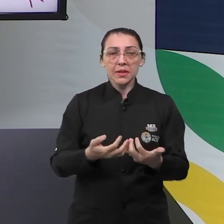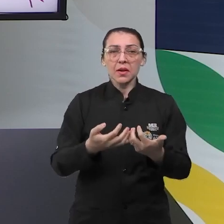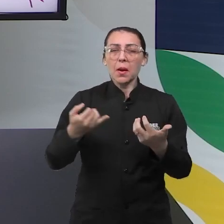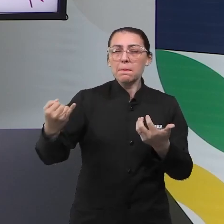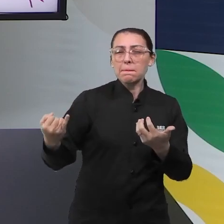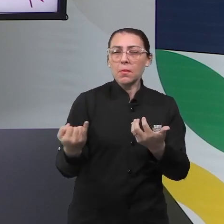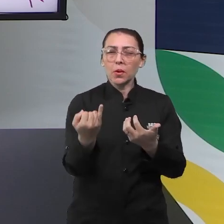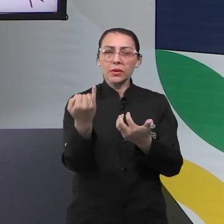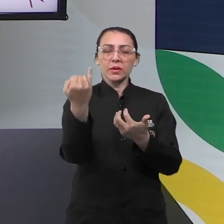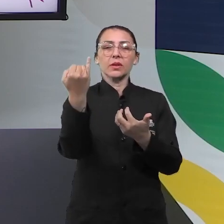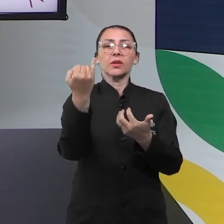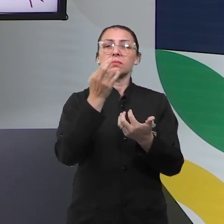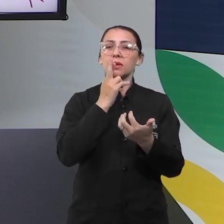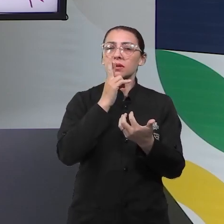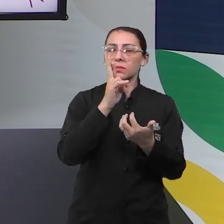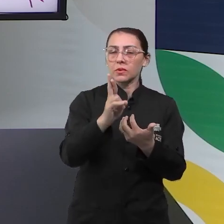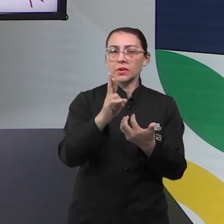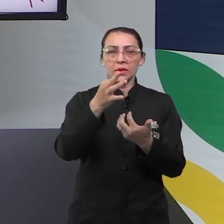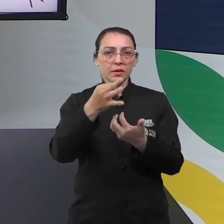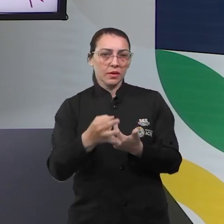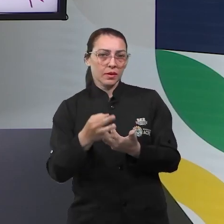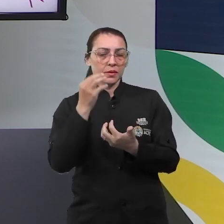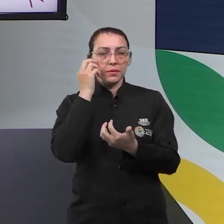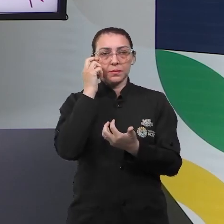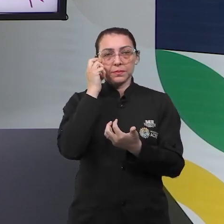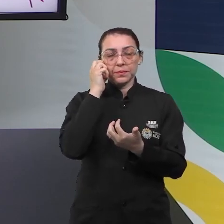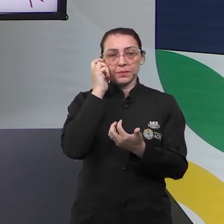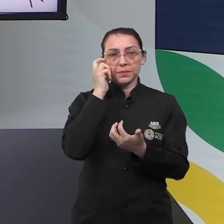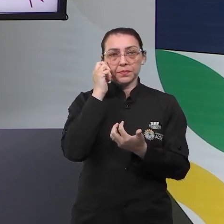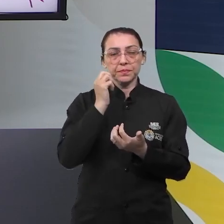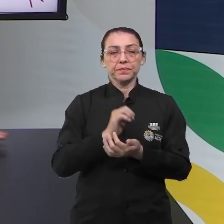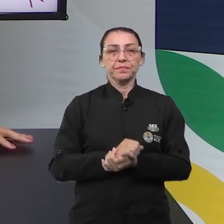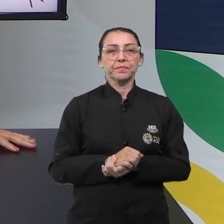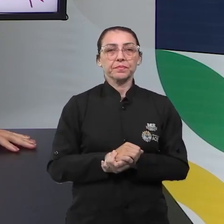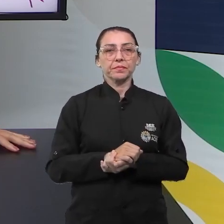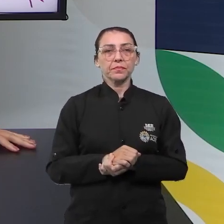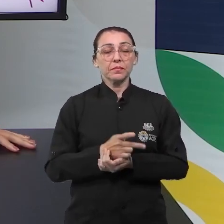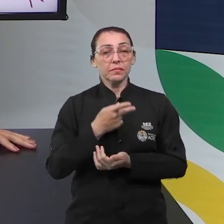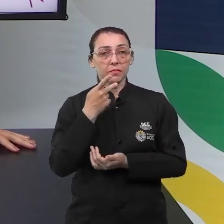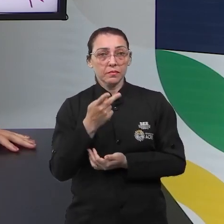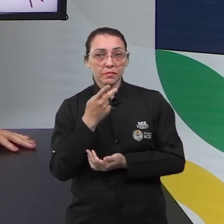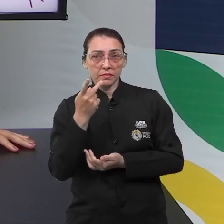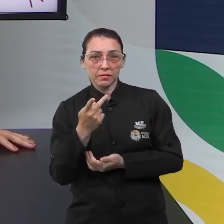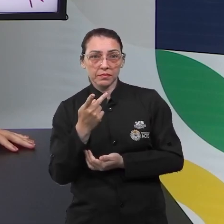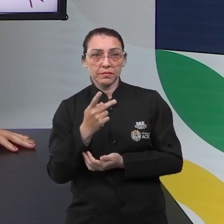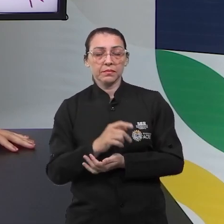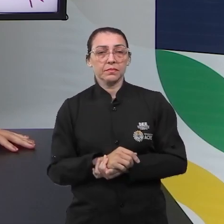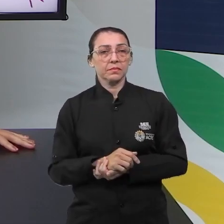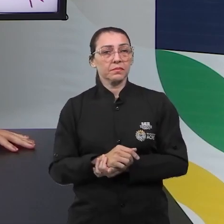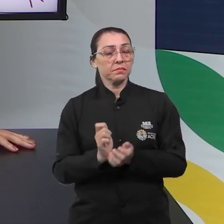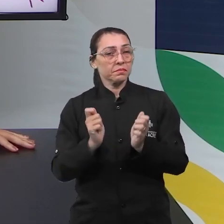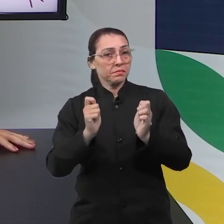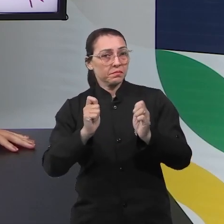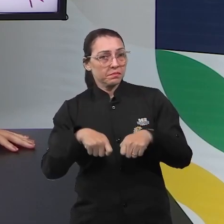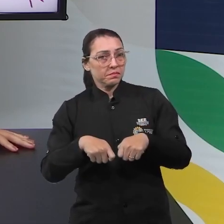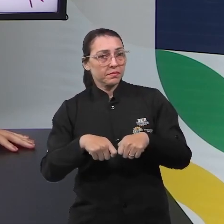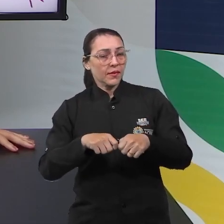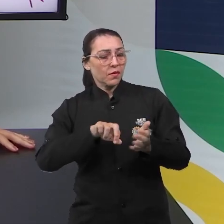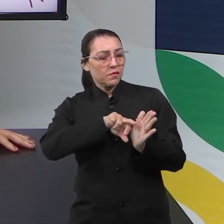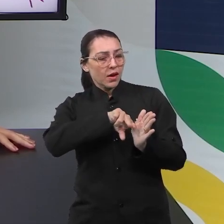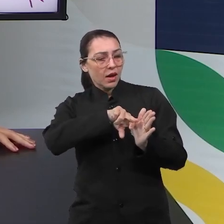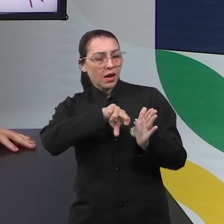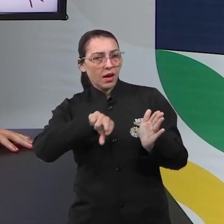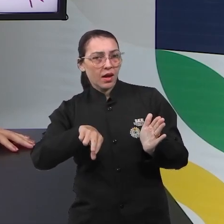foi diretamente igual à questão que veio. Então, eu falei para vocês que a ambiguidade, ela possibilita o quê?